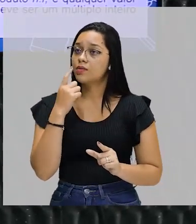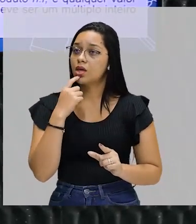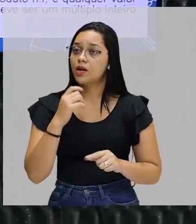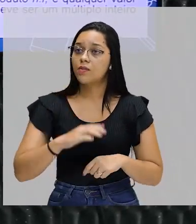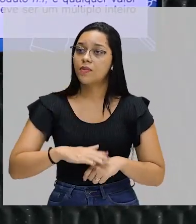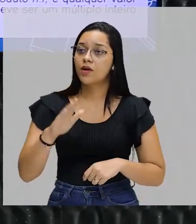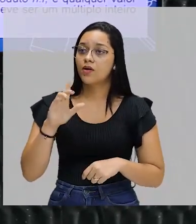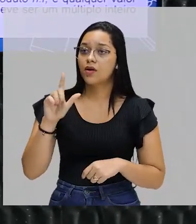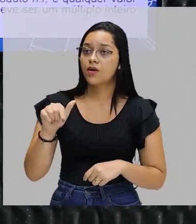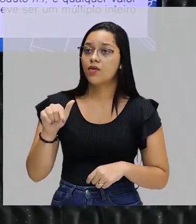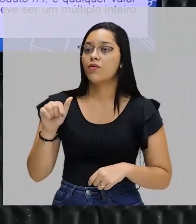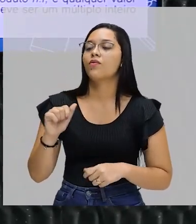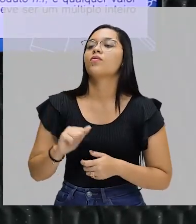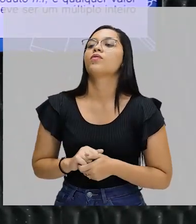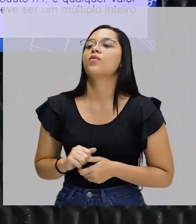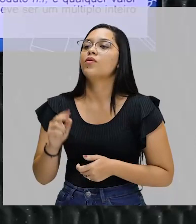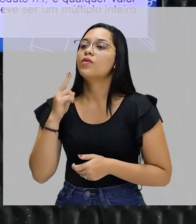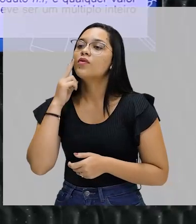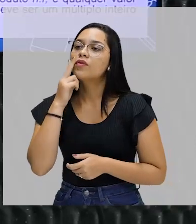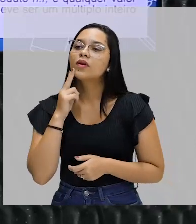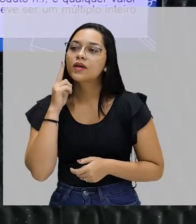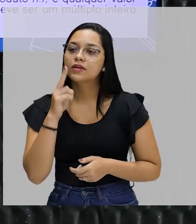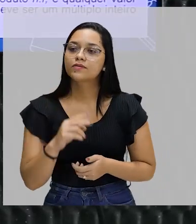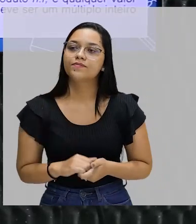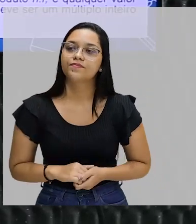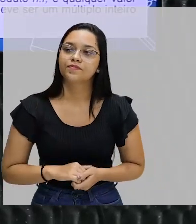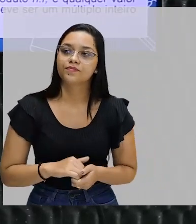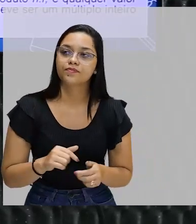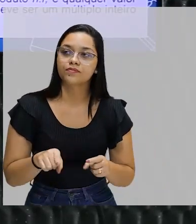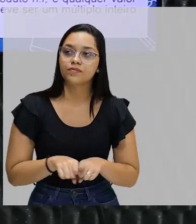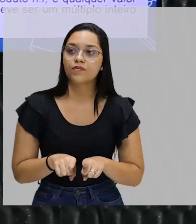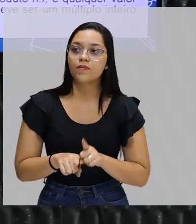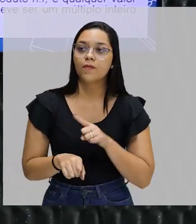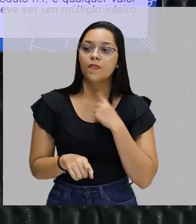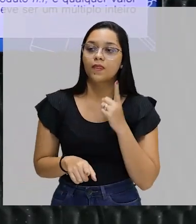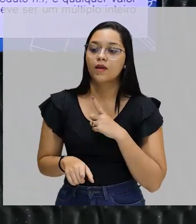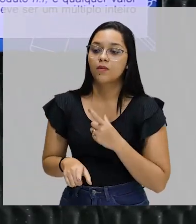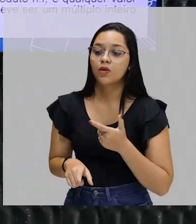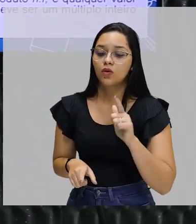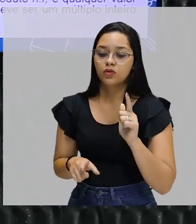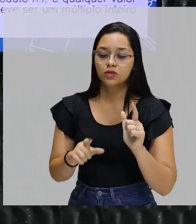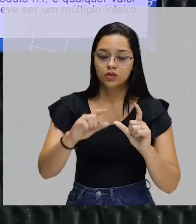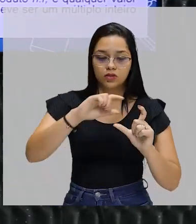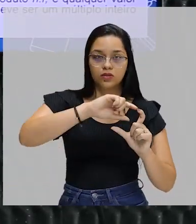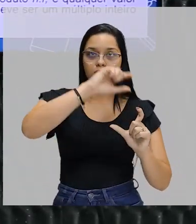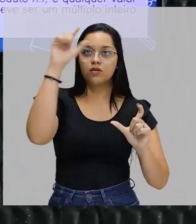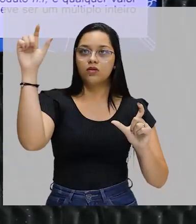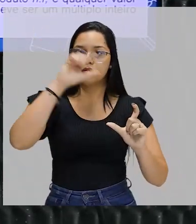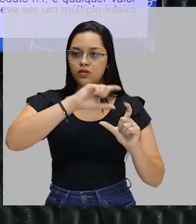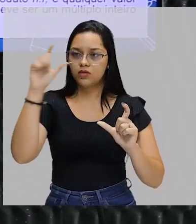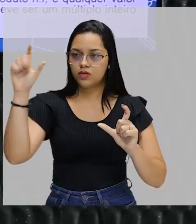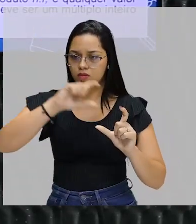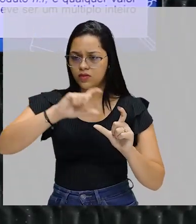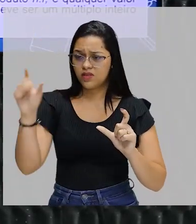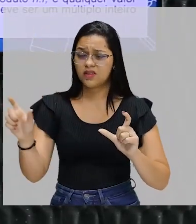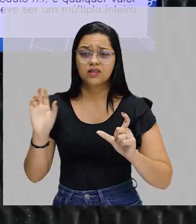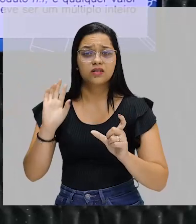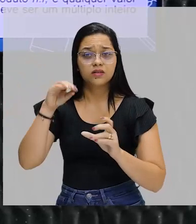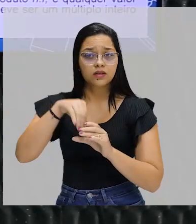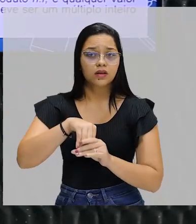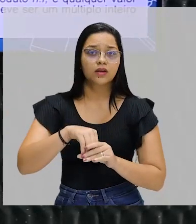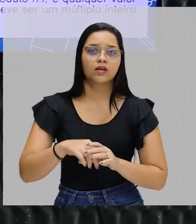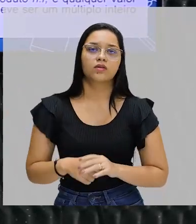maior frequência é o violeta. Certo? E além disso, nós temos outras faixas dentro desse espectro